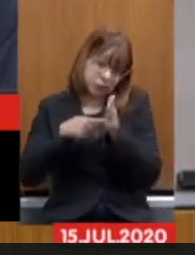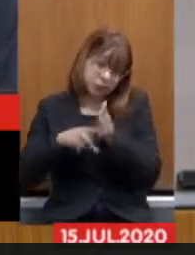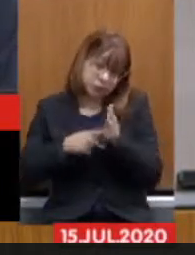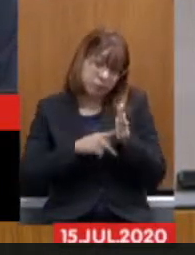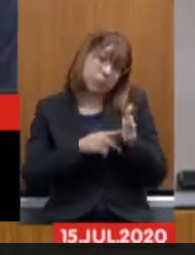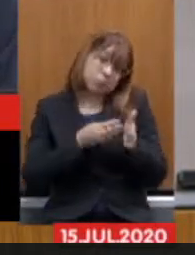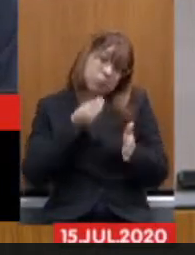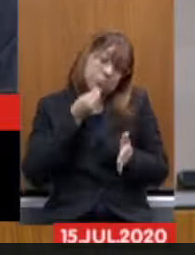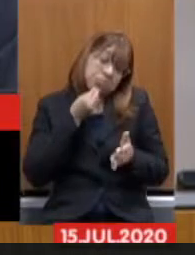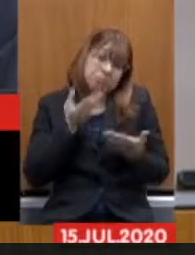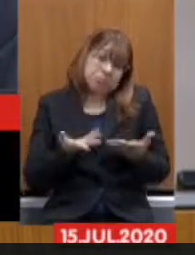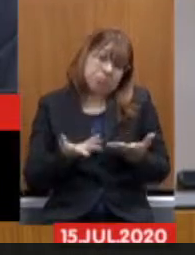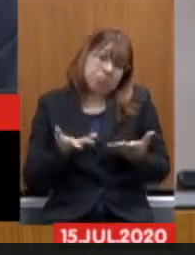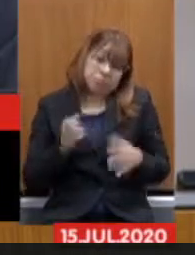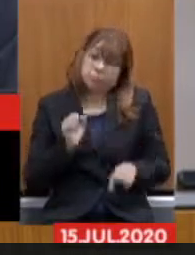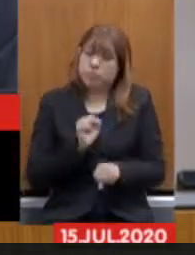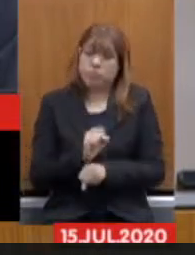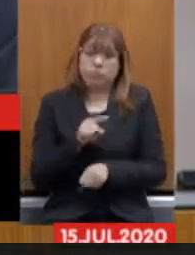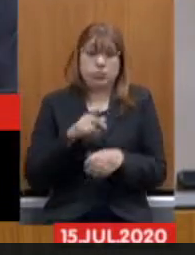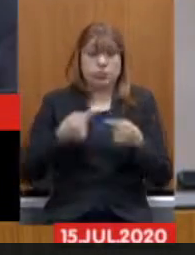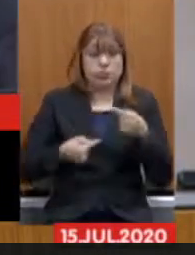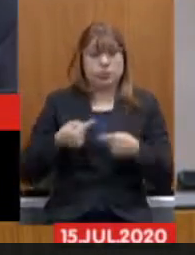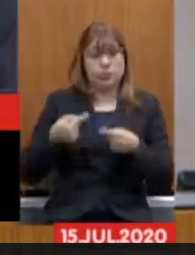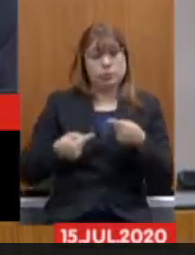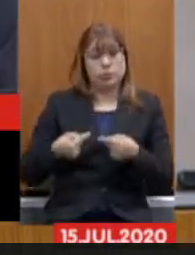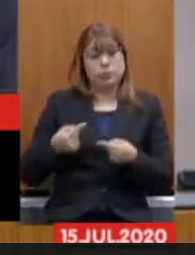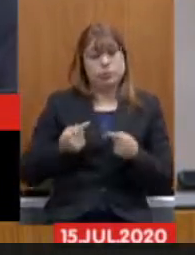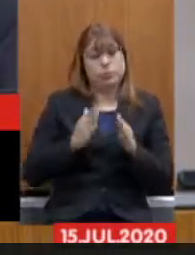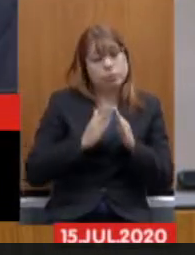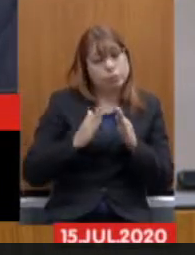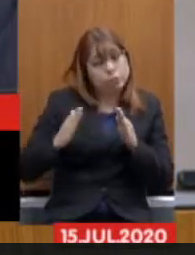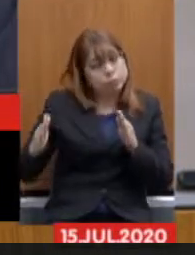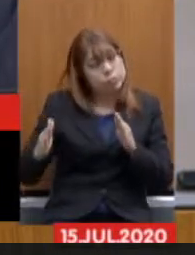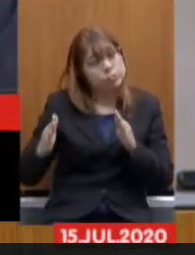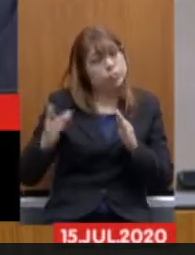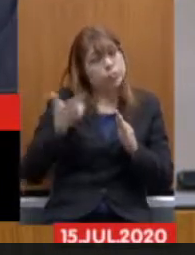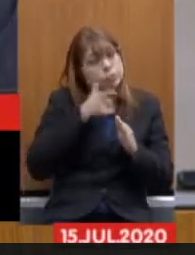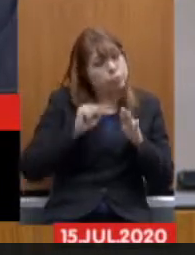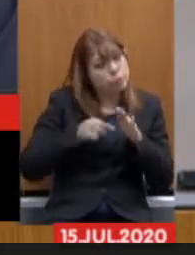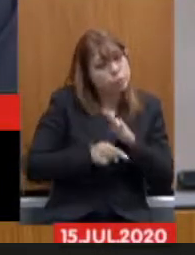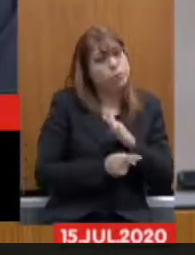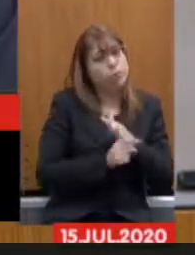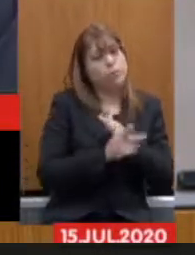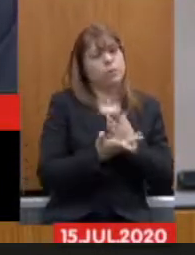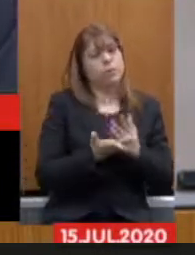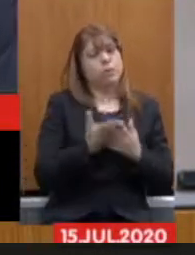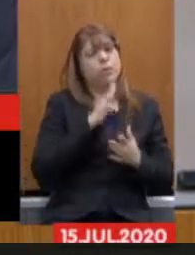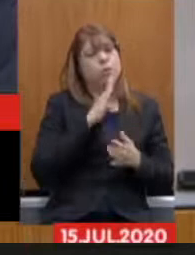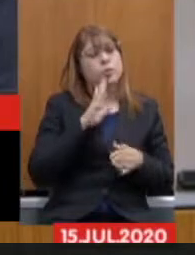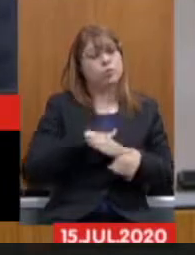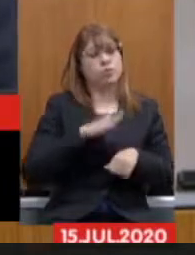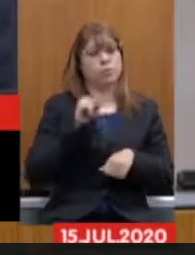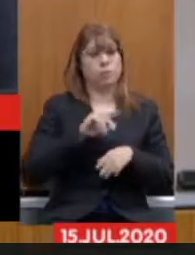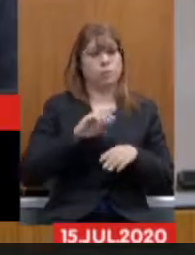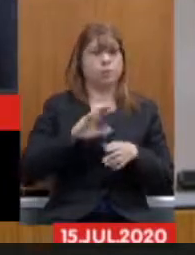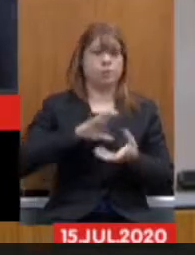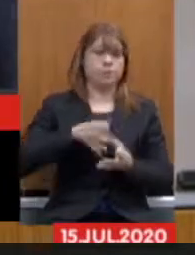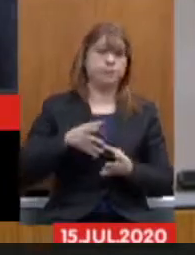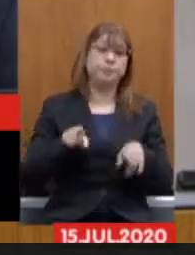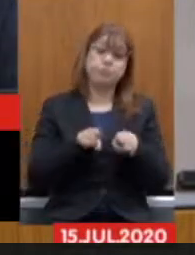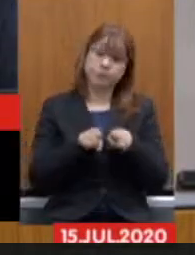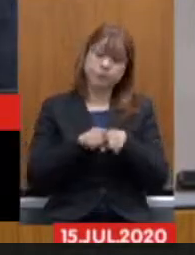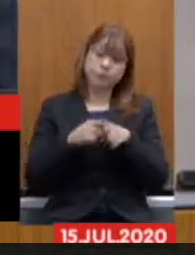poderia suspender essa discussão por um prazo para que ela pudesse esse aprofundada e chama atenção também